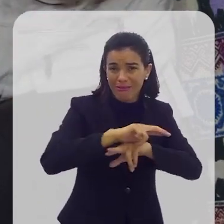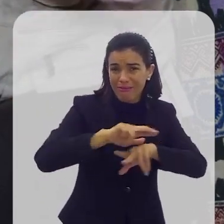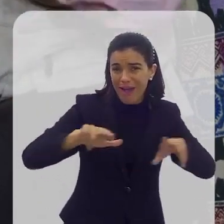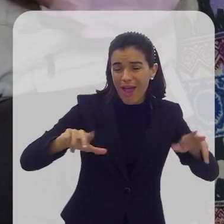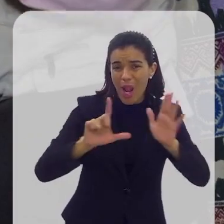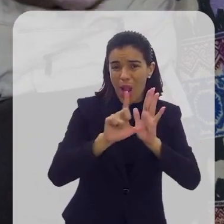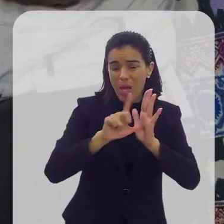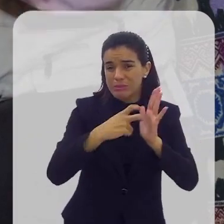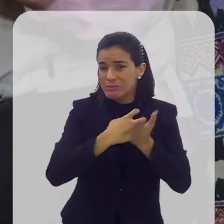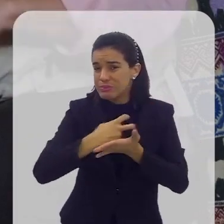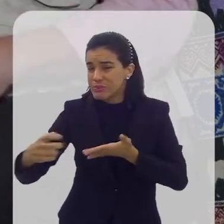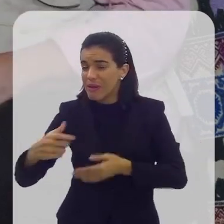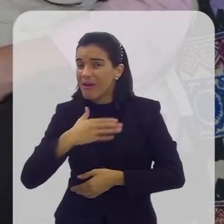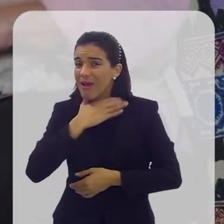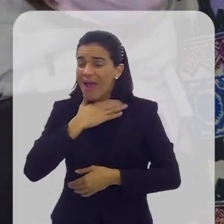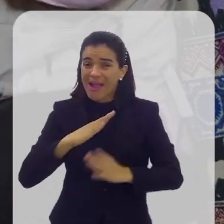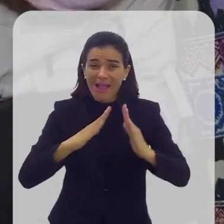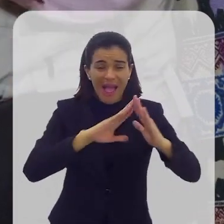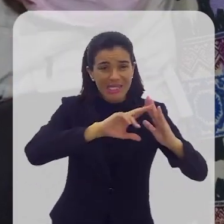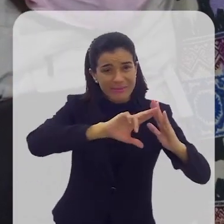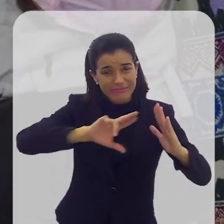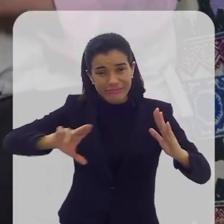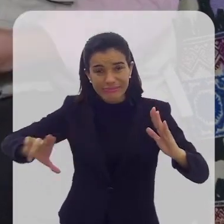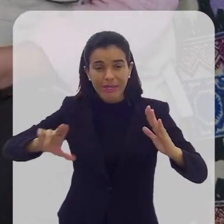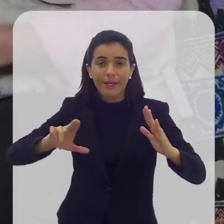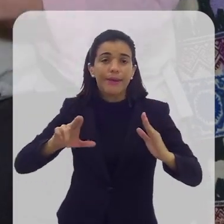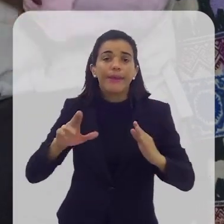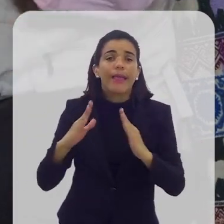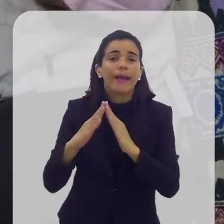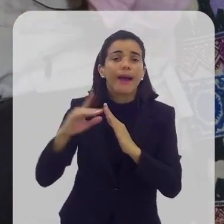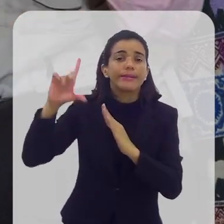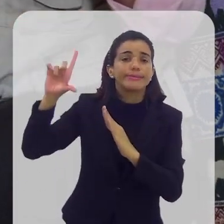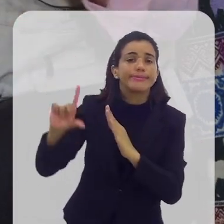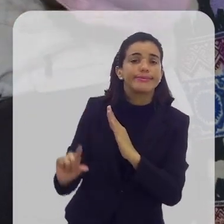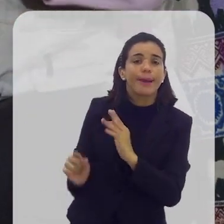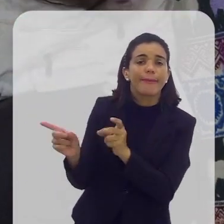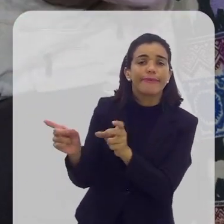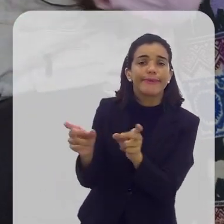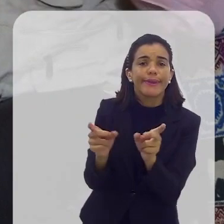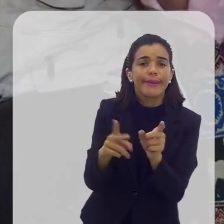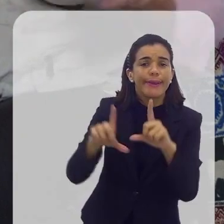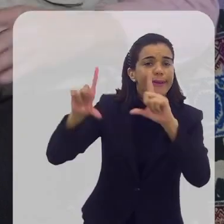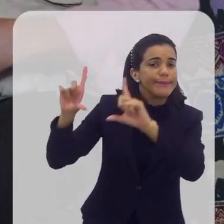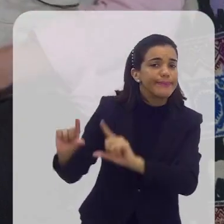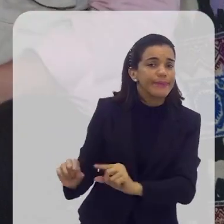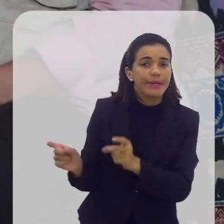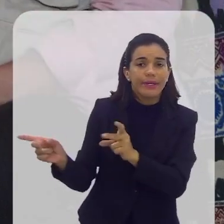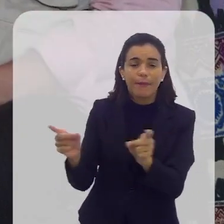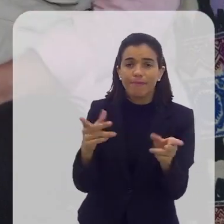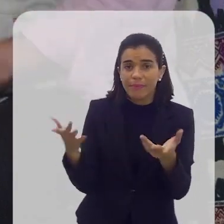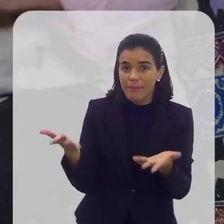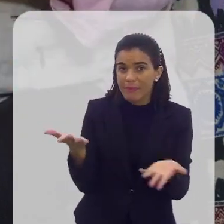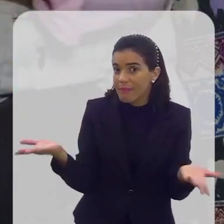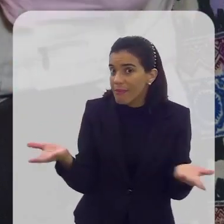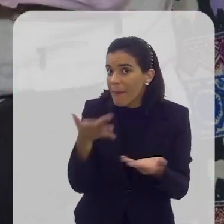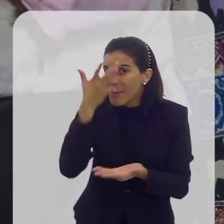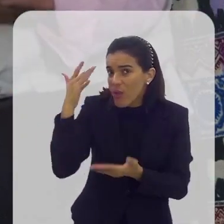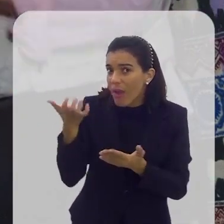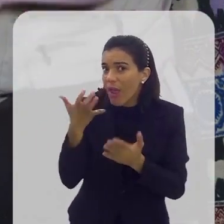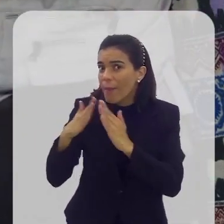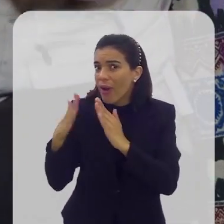classe média e um bairro mais pobre, né? Tem uma tese de um dos nossos pesquisadores que